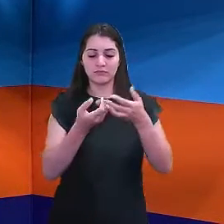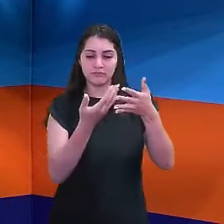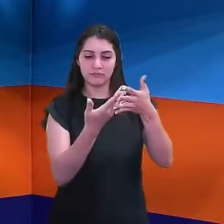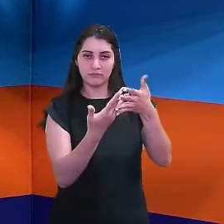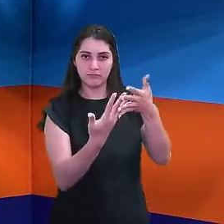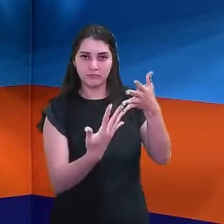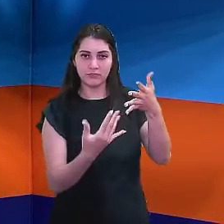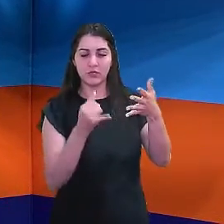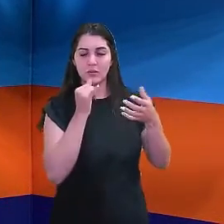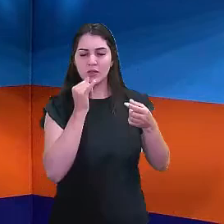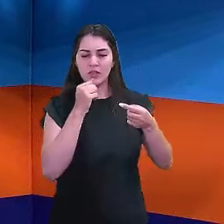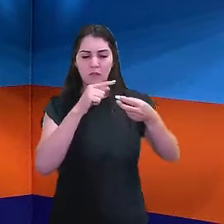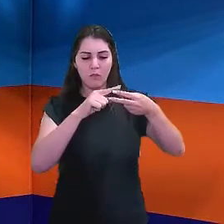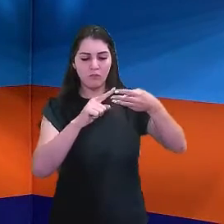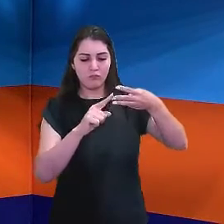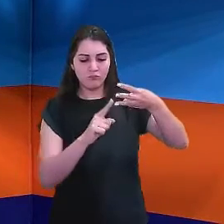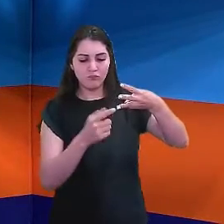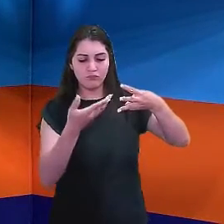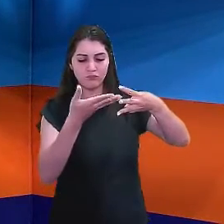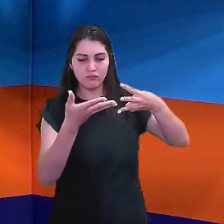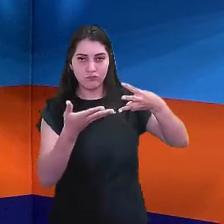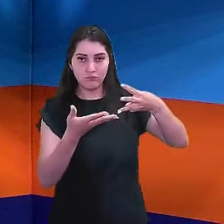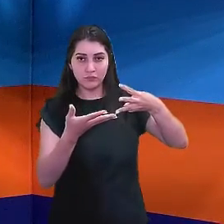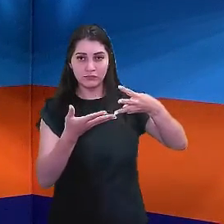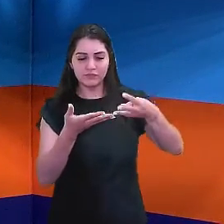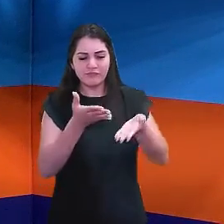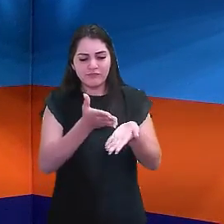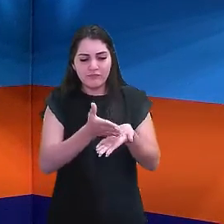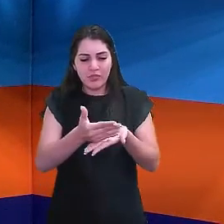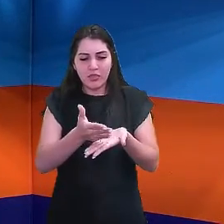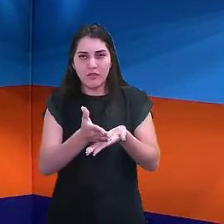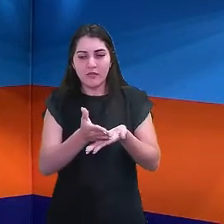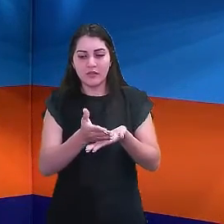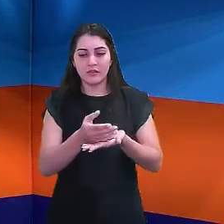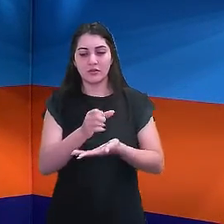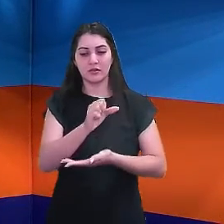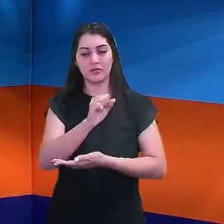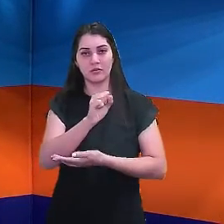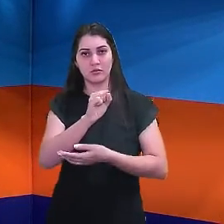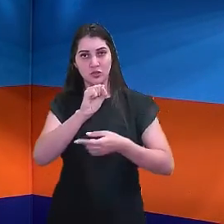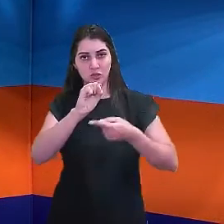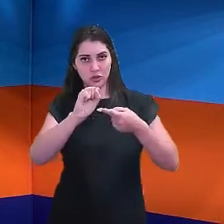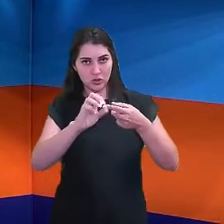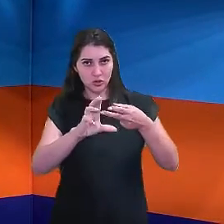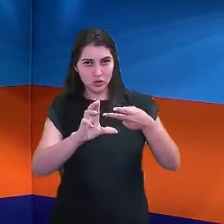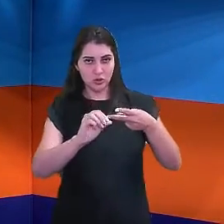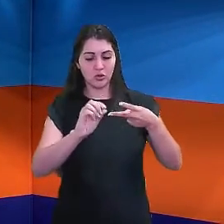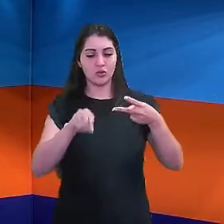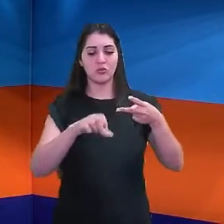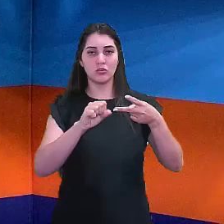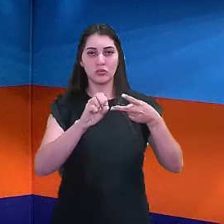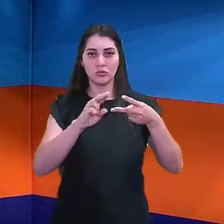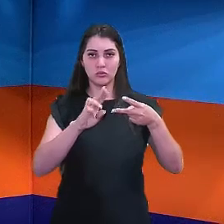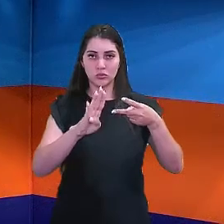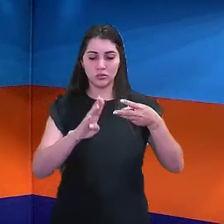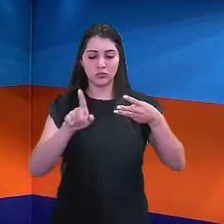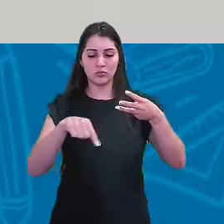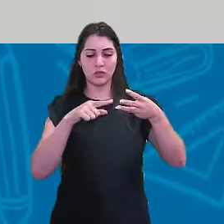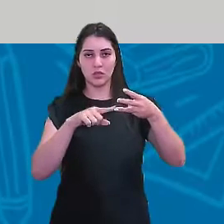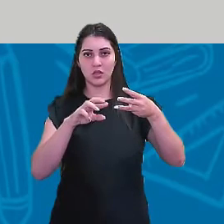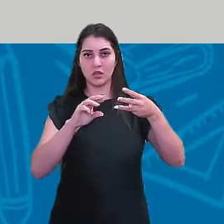de todas as partes do solo bem divididinhas. Solo, subsolo e lá embaixo a rocha mãe.